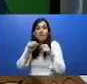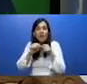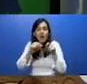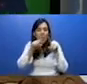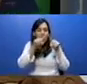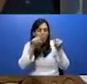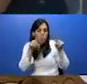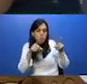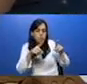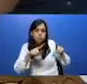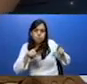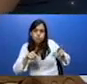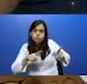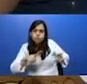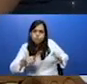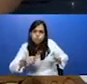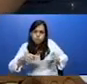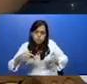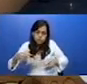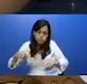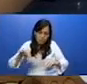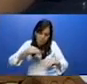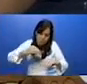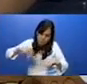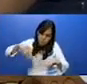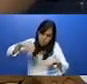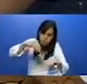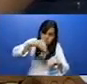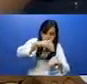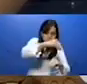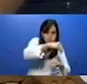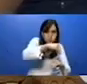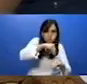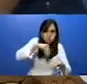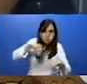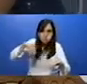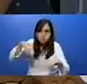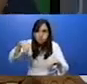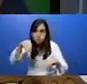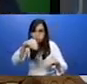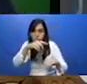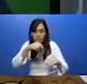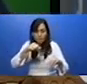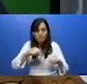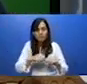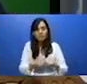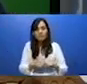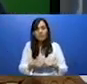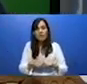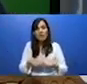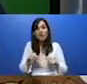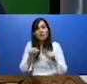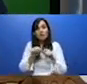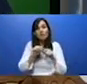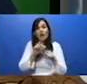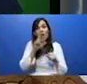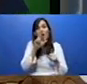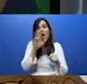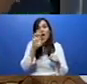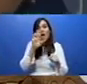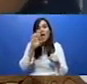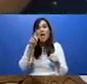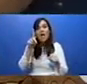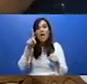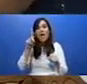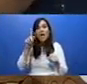desse fóssil para ficar mais fácil eles pegarem para fazer o estudo, tá? Eles fazem às vezes uma réplica, tá?